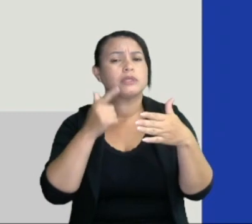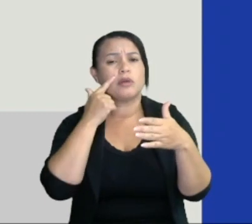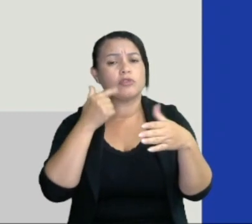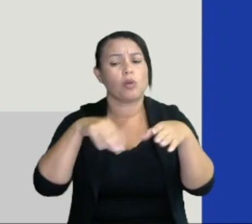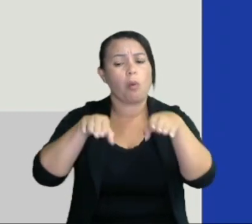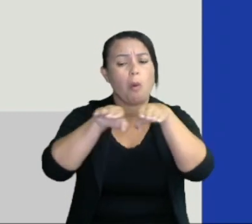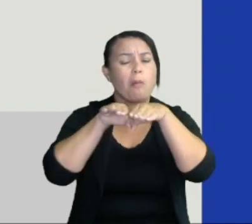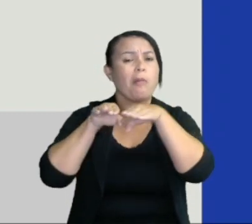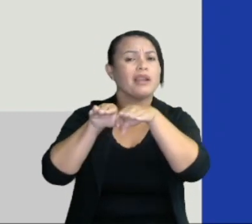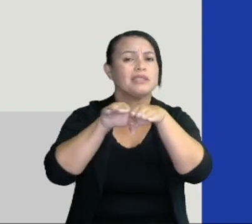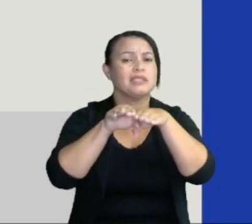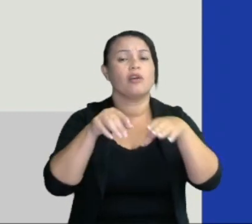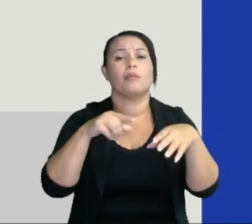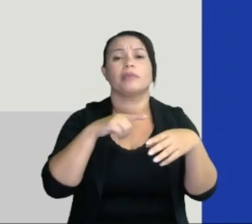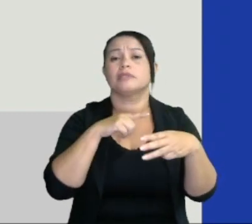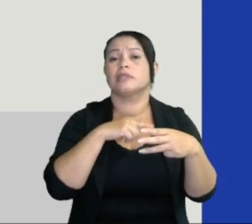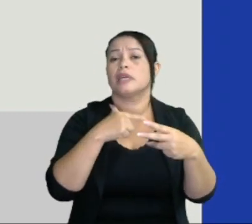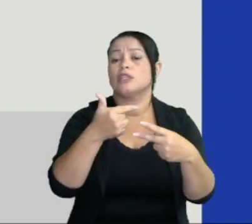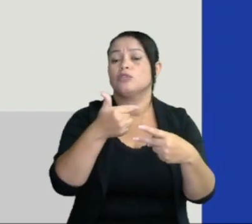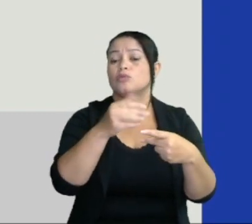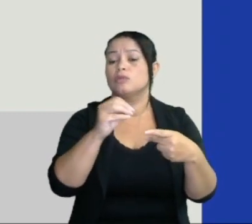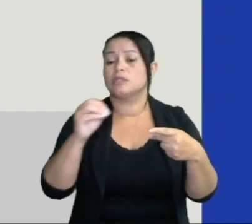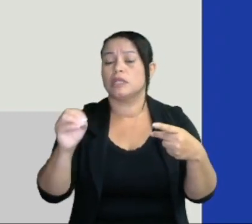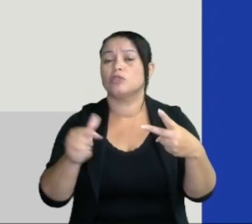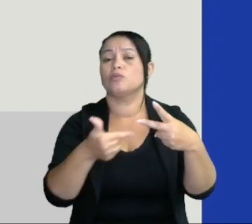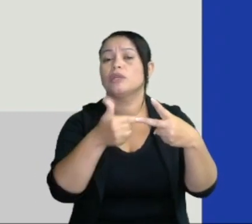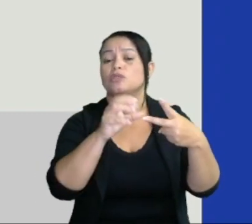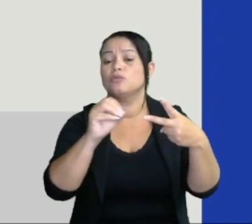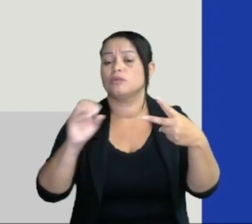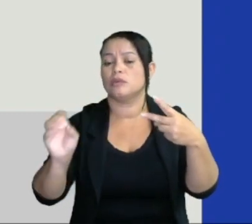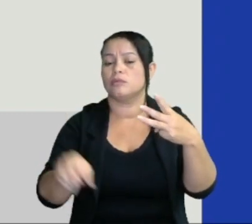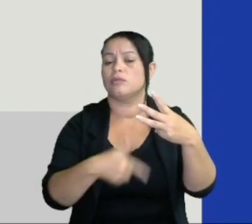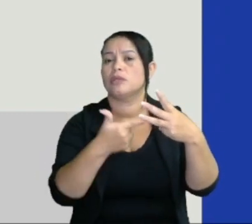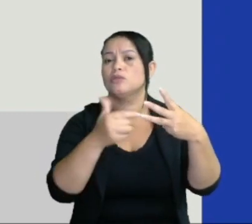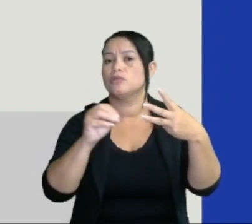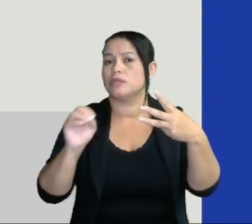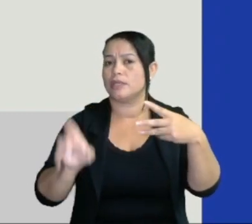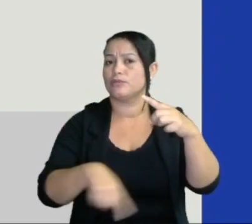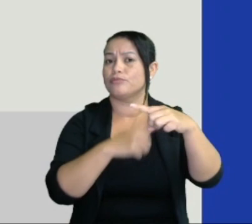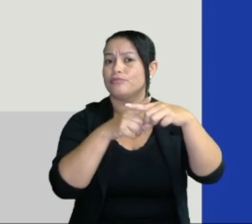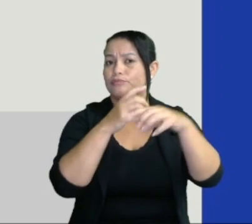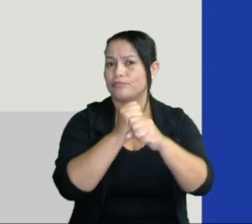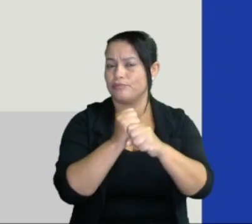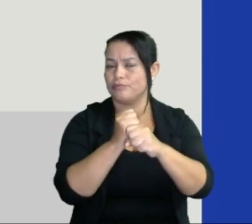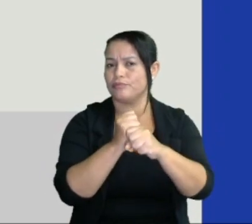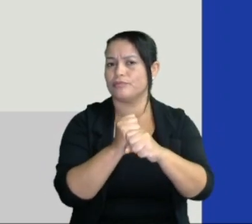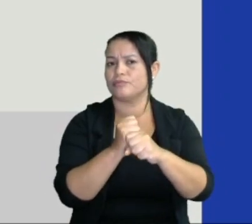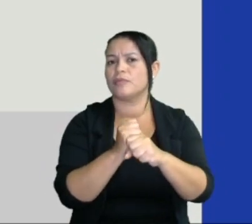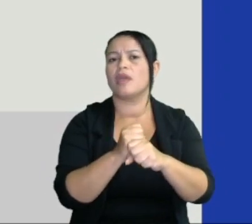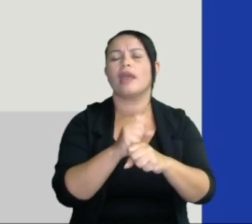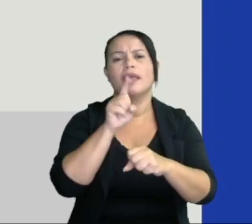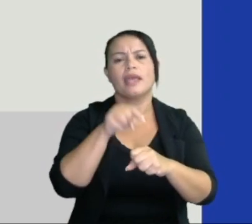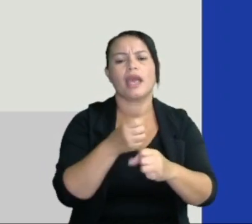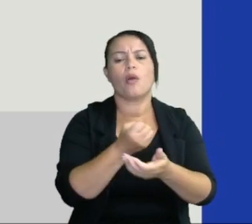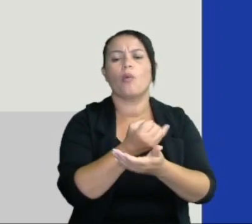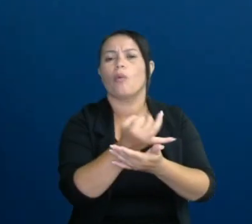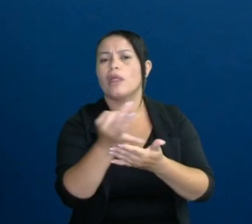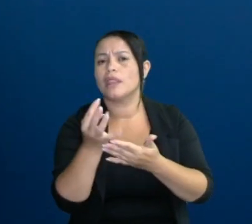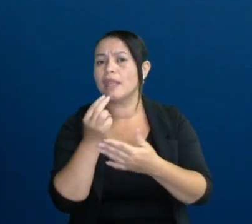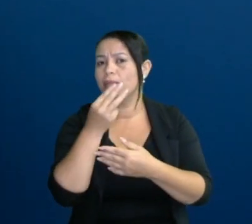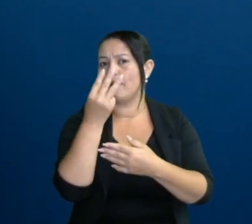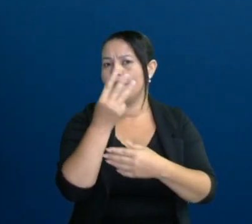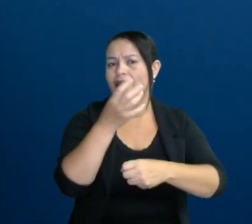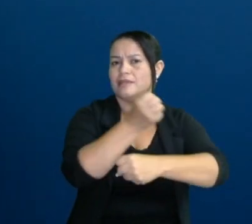eu vou ter 200 mais 200 mais 200, que é a quantidade para